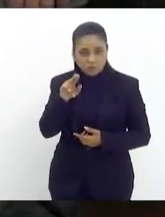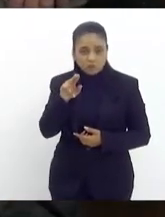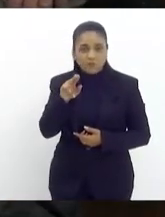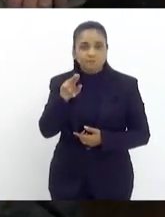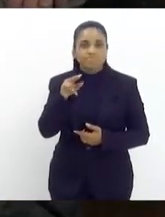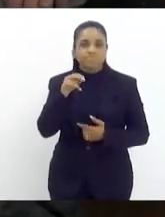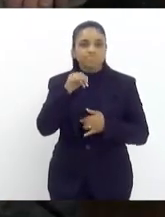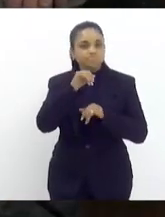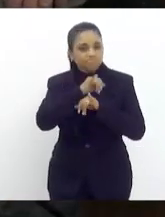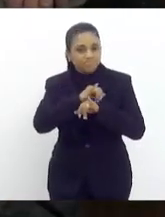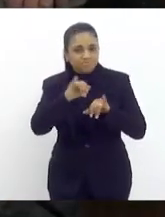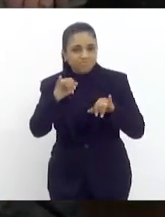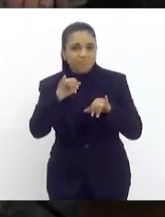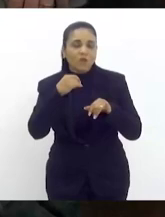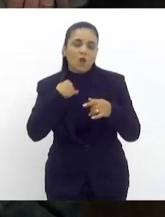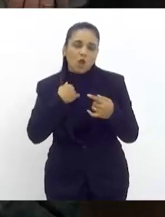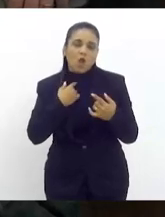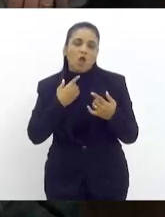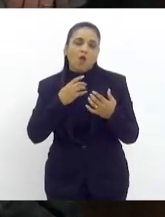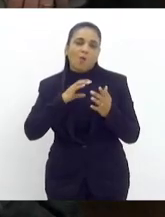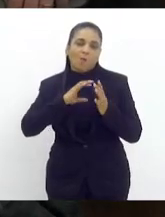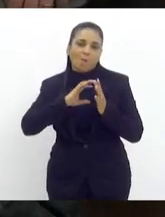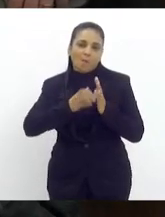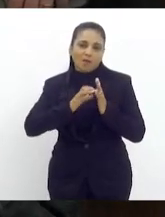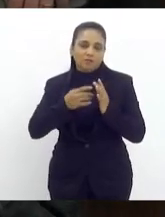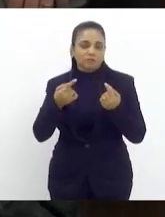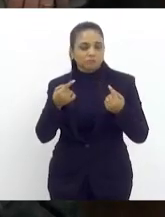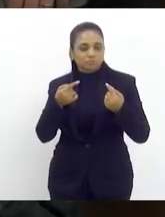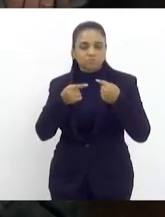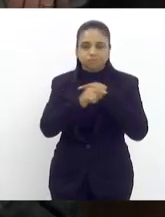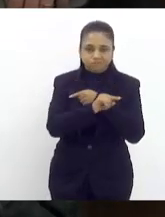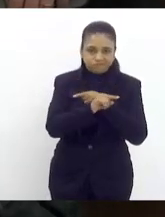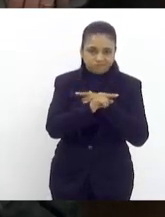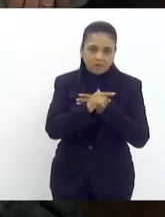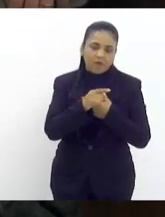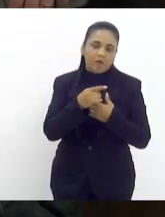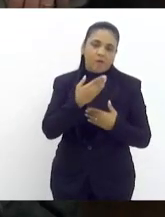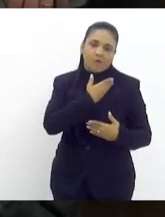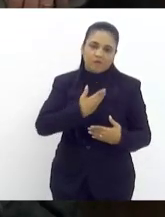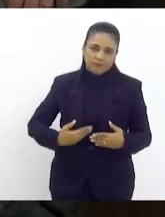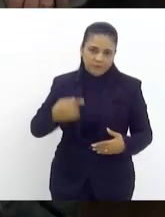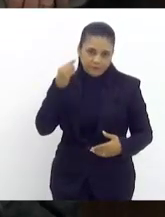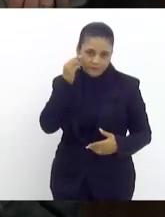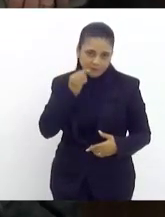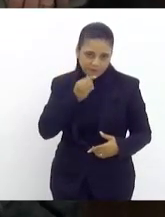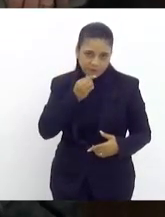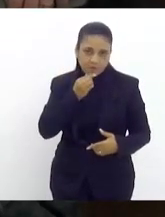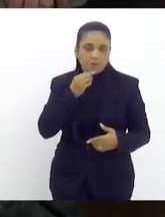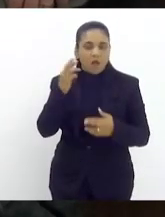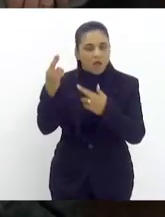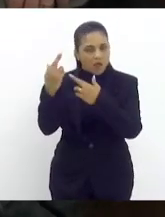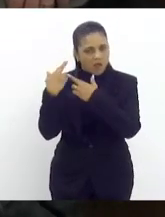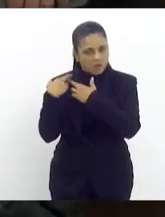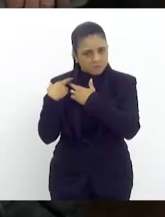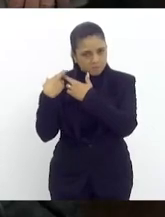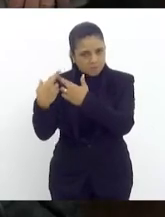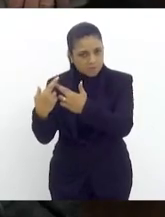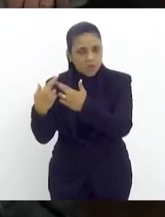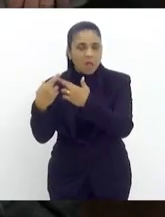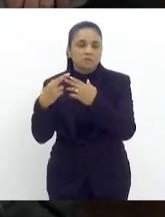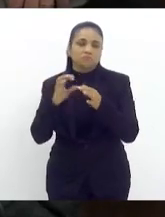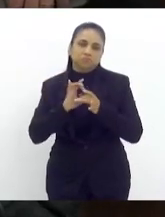queria dizer que nós somos oposição ao governo Cláudio Castro, mas estamos fazendo uma oposição de forma muito responsável, de forma